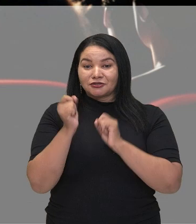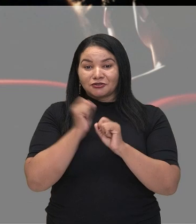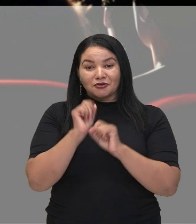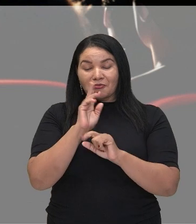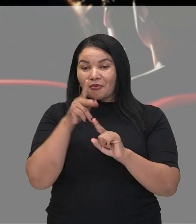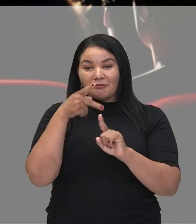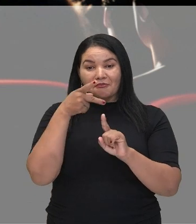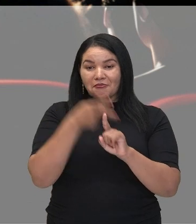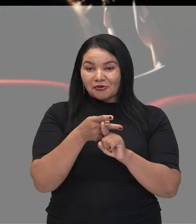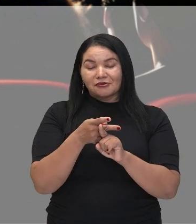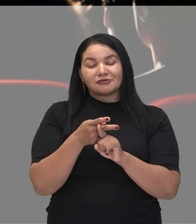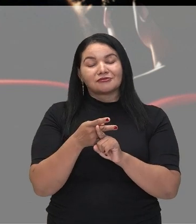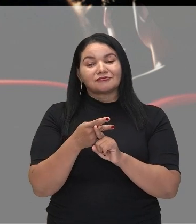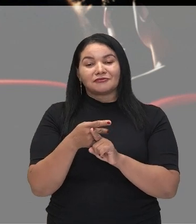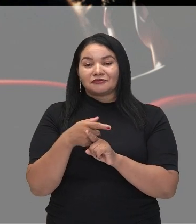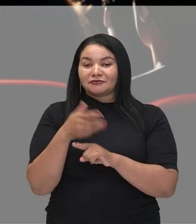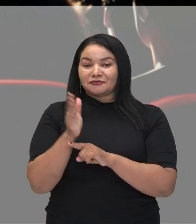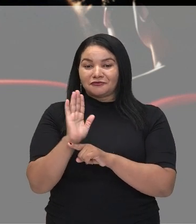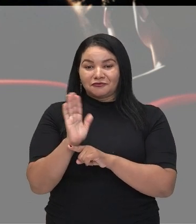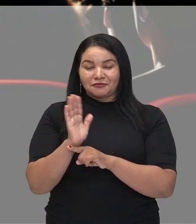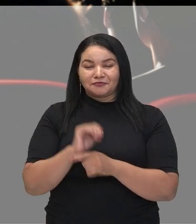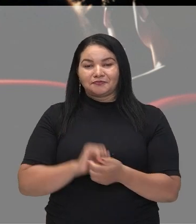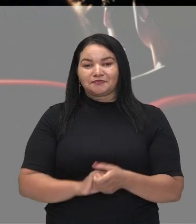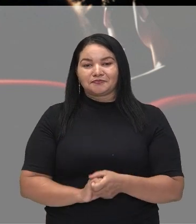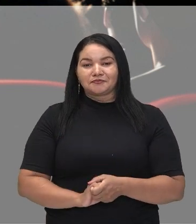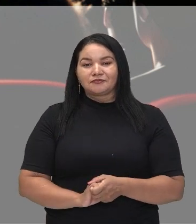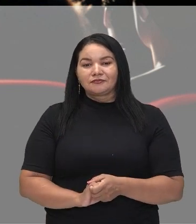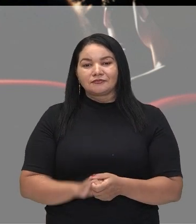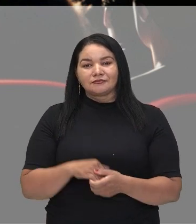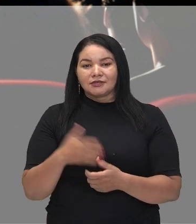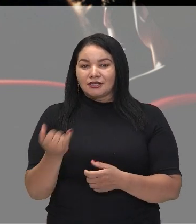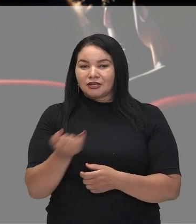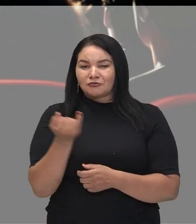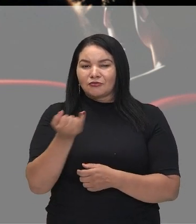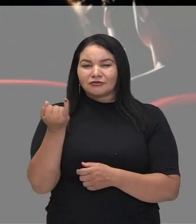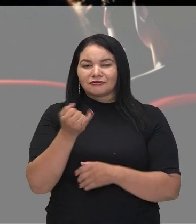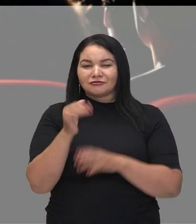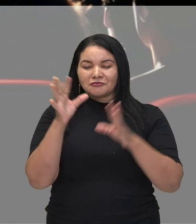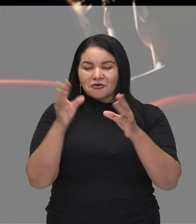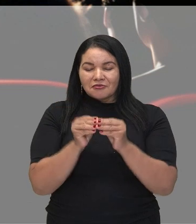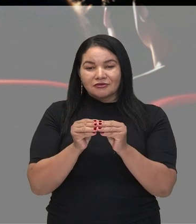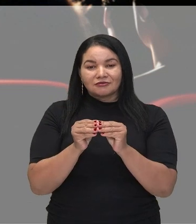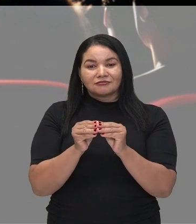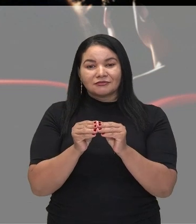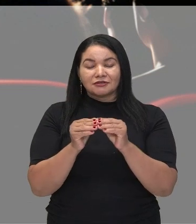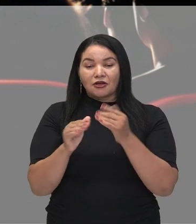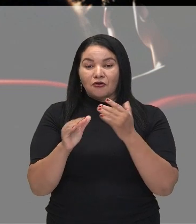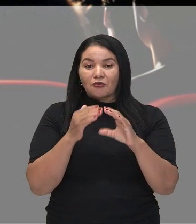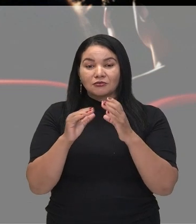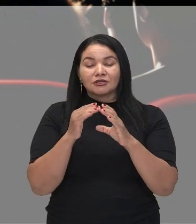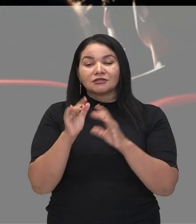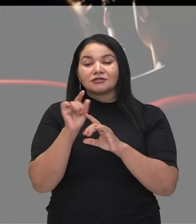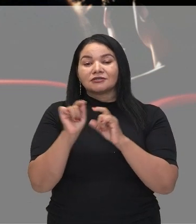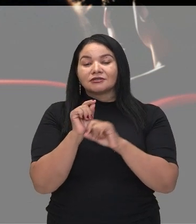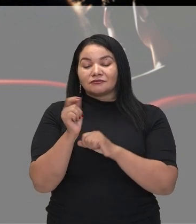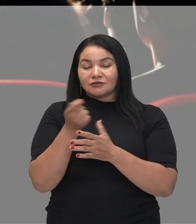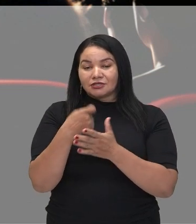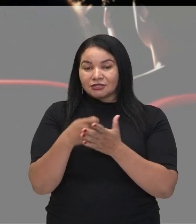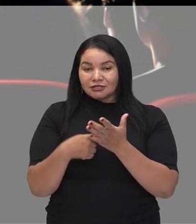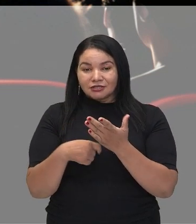próxima sessão. Então, a importância das abreviações na comunicação escrita, especialmente em